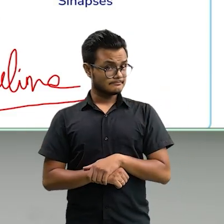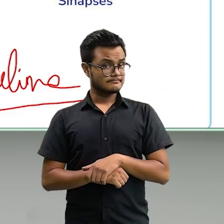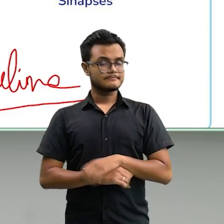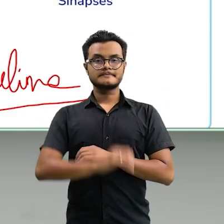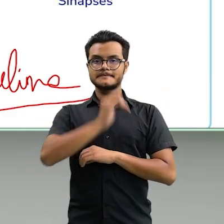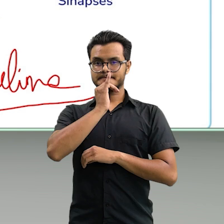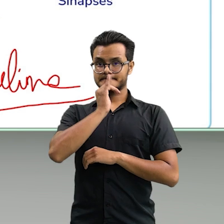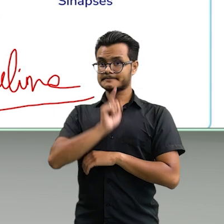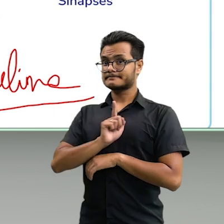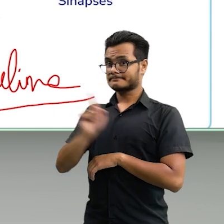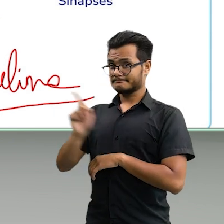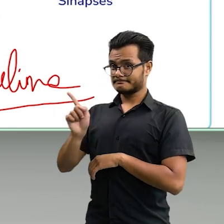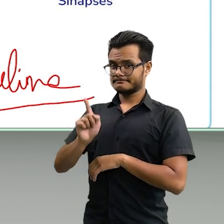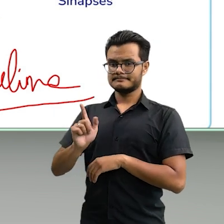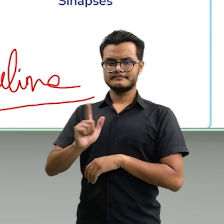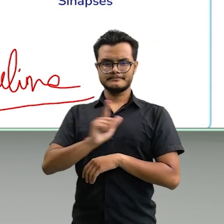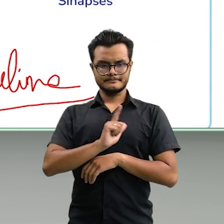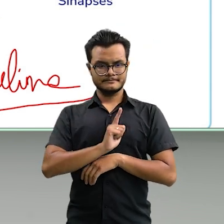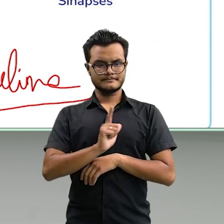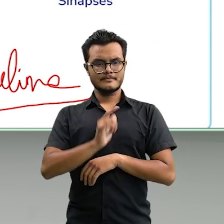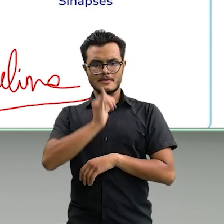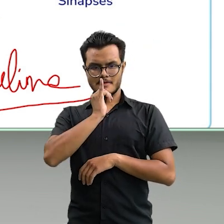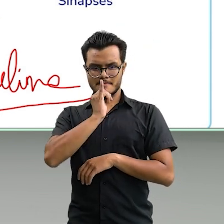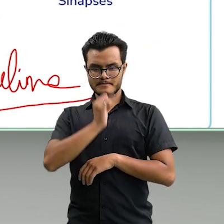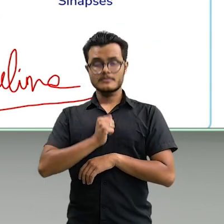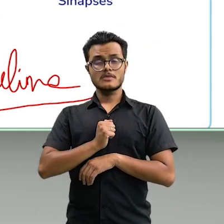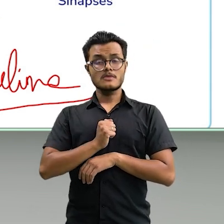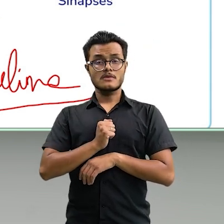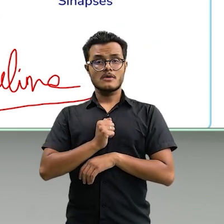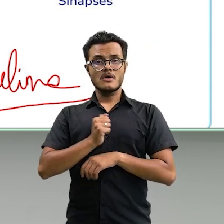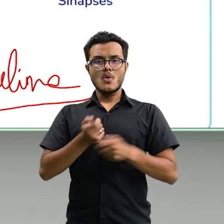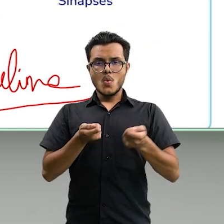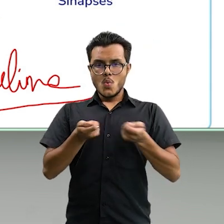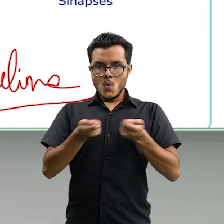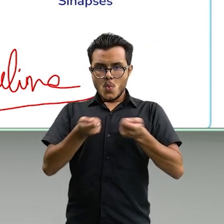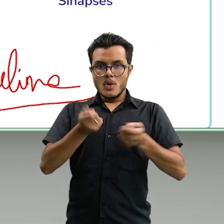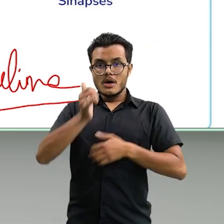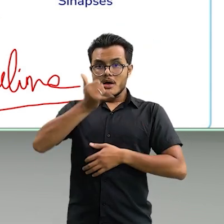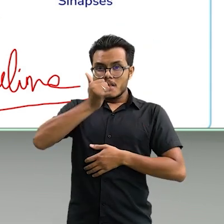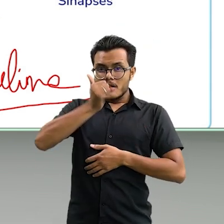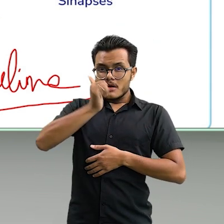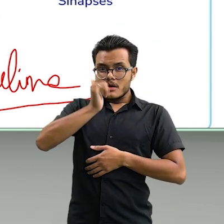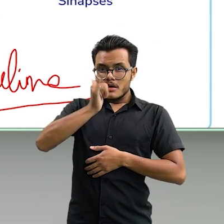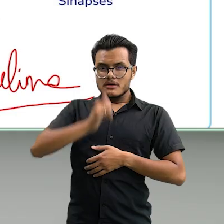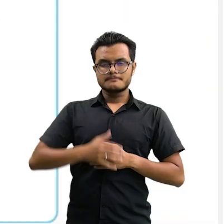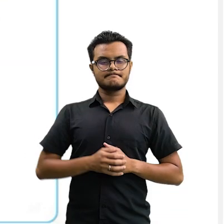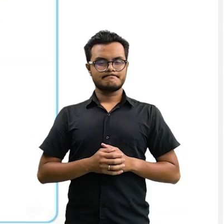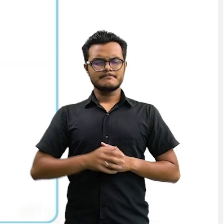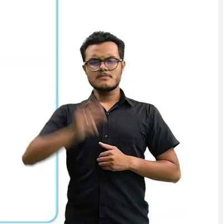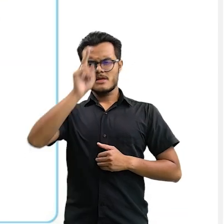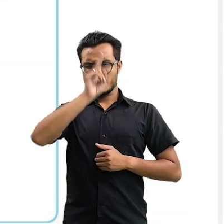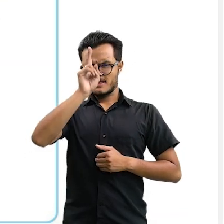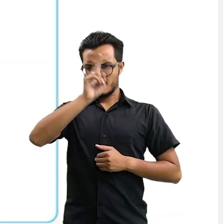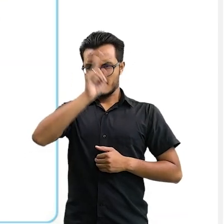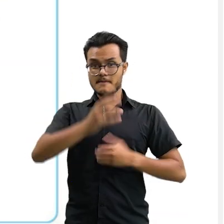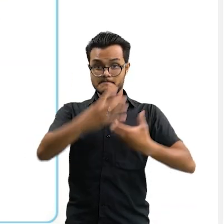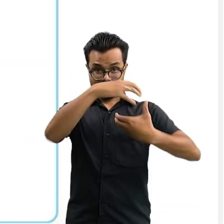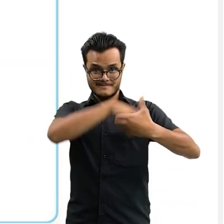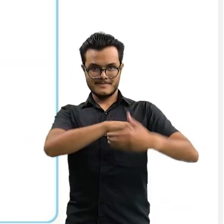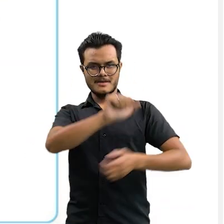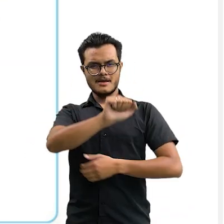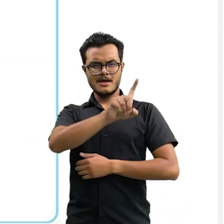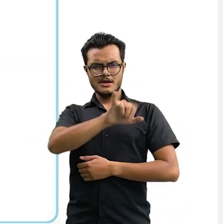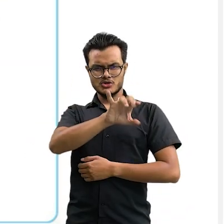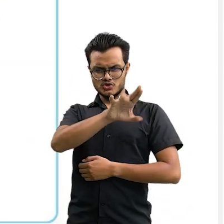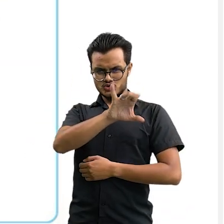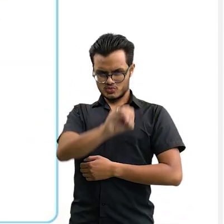de mielina, gente, ela é um isolante térmico e elétrico da transmissão do impulso nervoso. Lembra que ali por dentro do axônio, que é esse